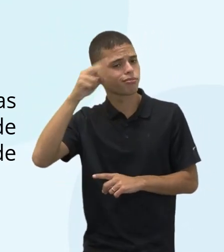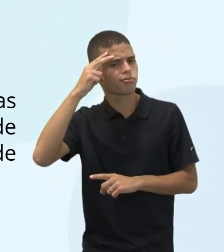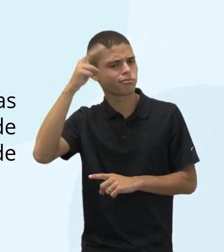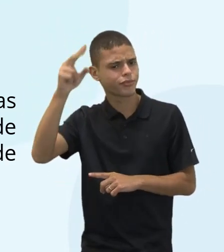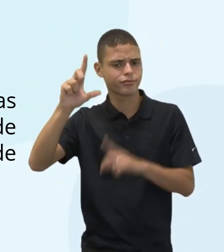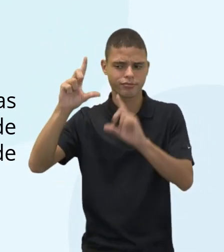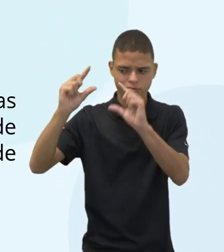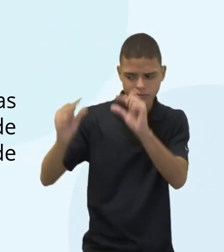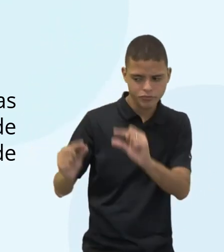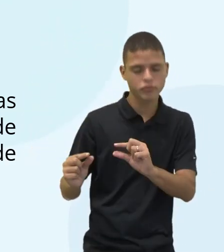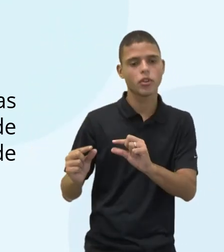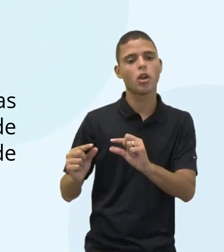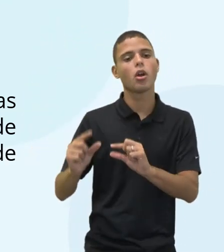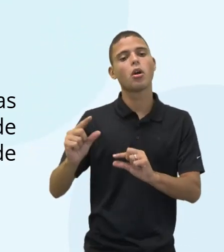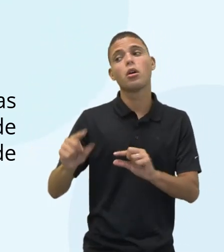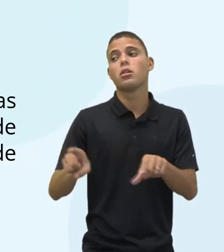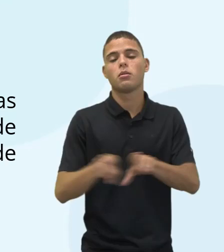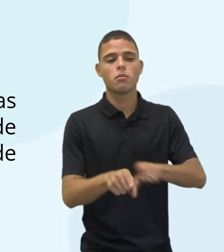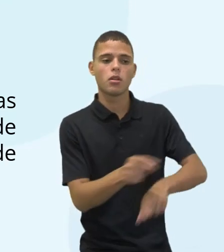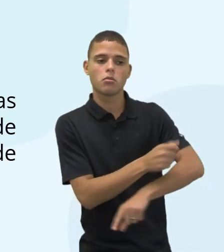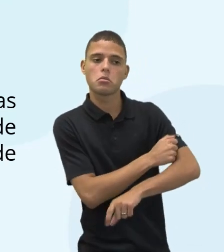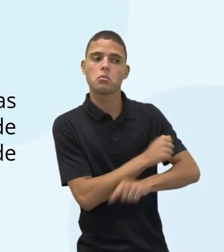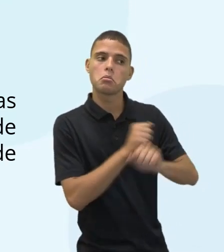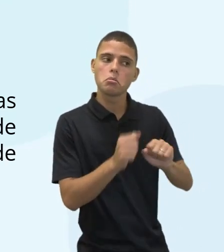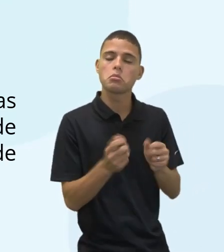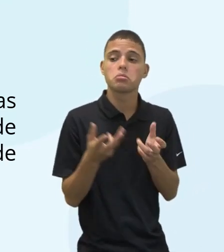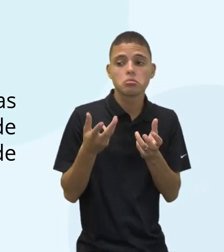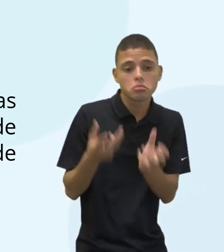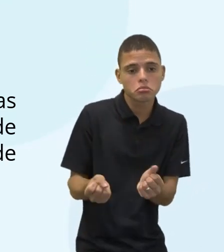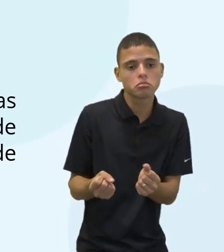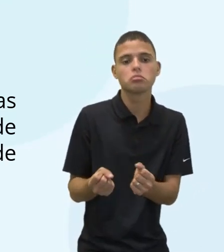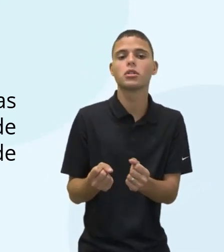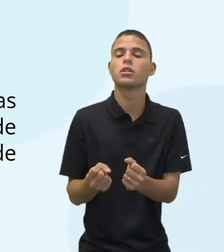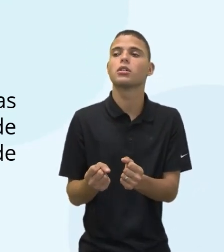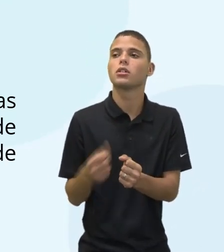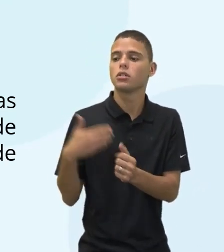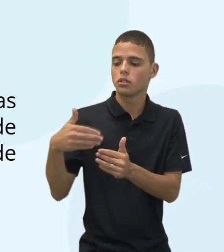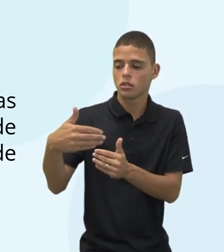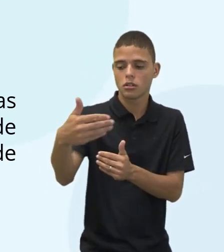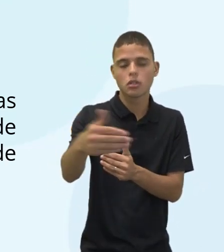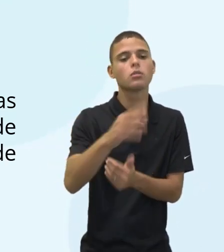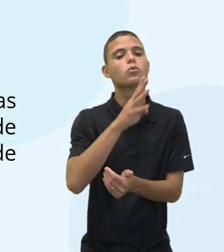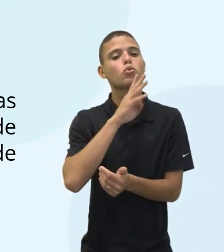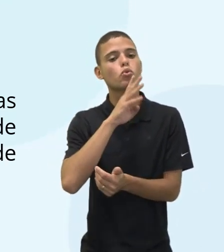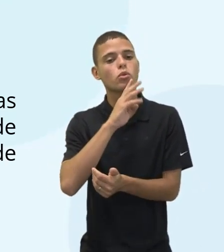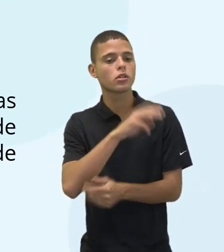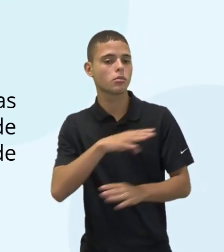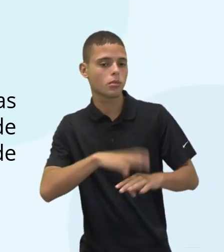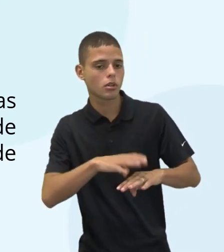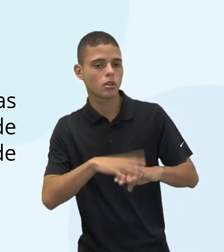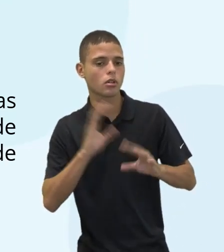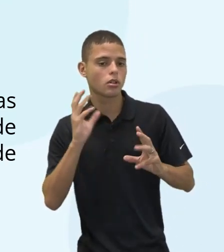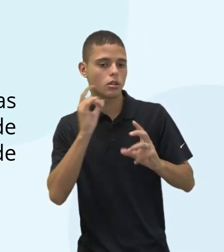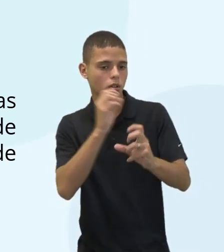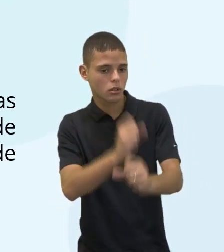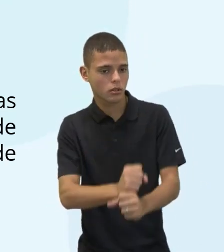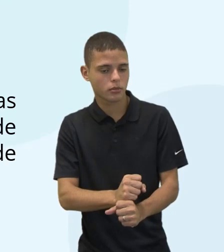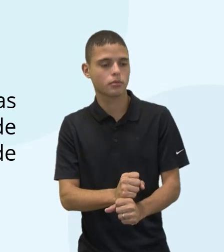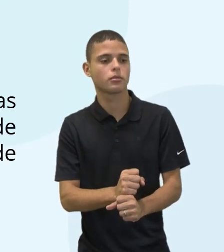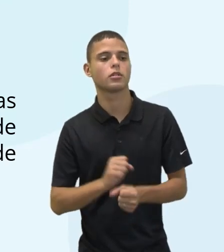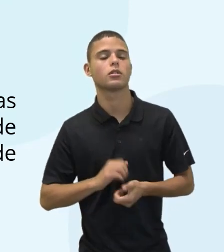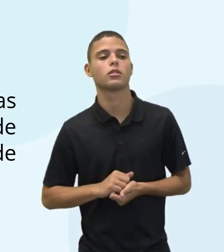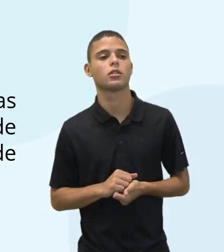forma, esses estudantes eles podem reconhecer os conhecimentos matemáticos sobre funções e